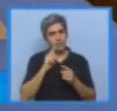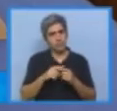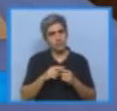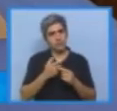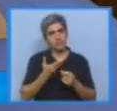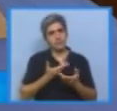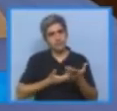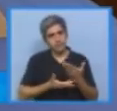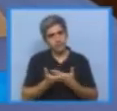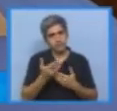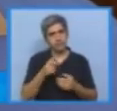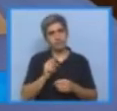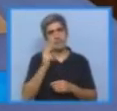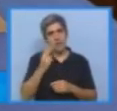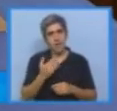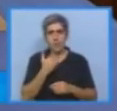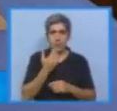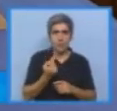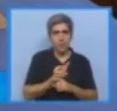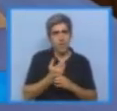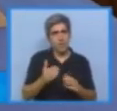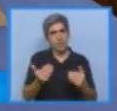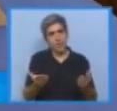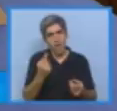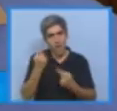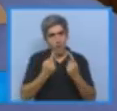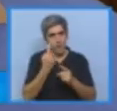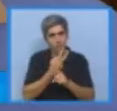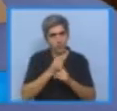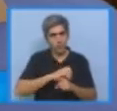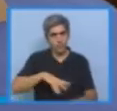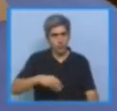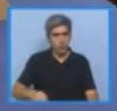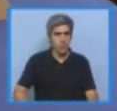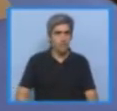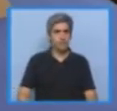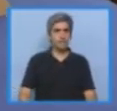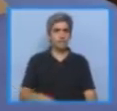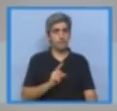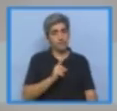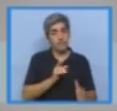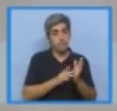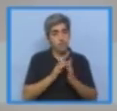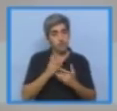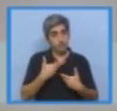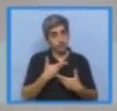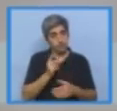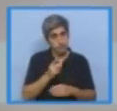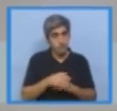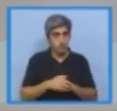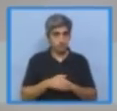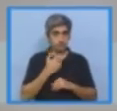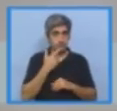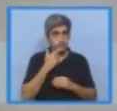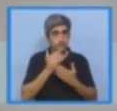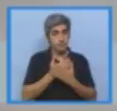também, eventualmente através da sua arte, dar alguma coisa ao mundo. E é isto a que Jesus nos convida, a perceber que o